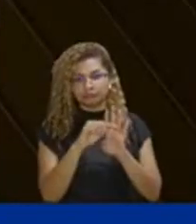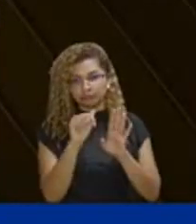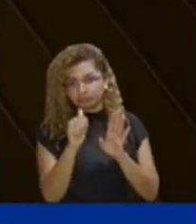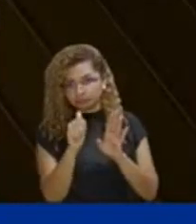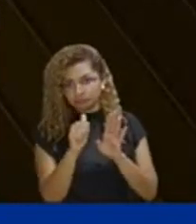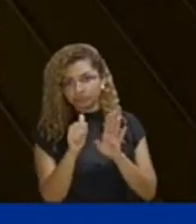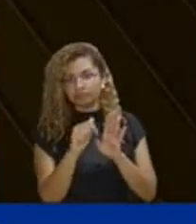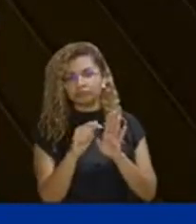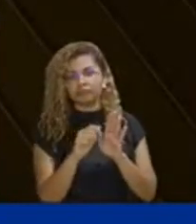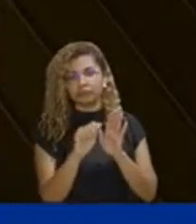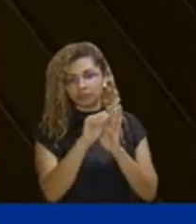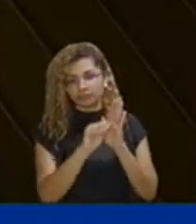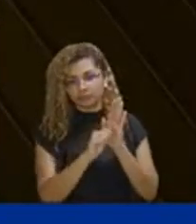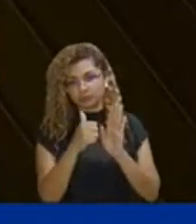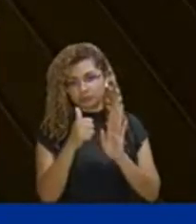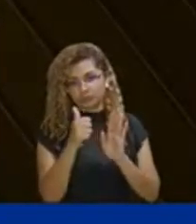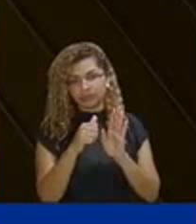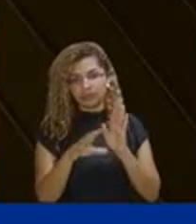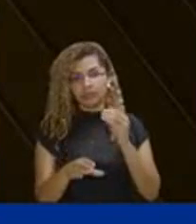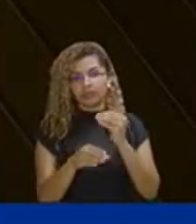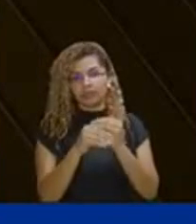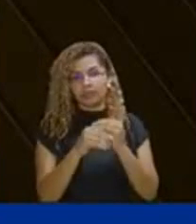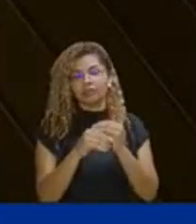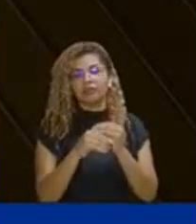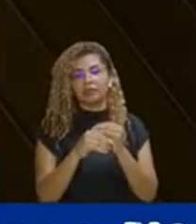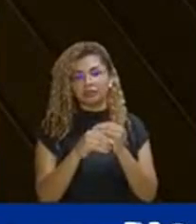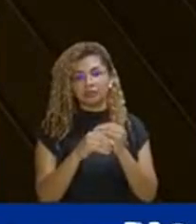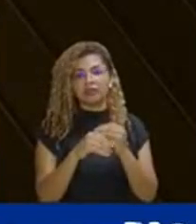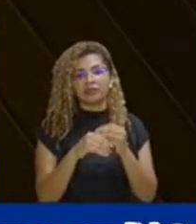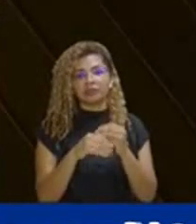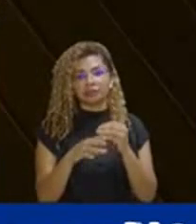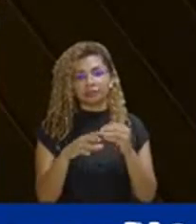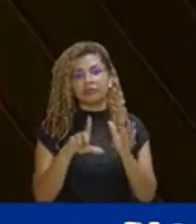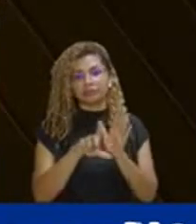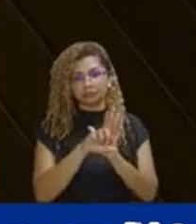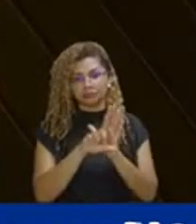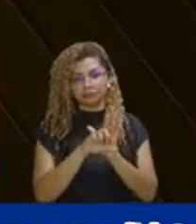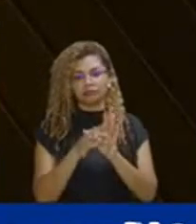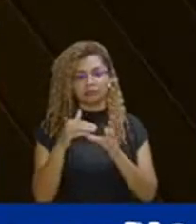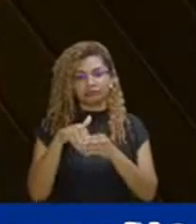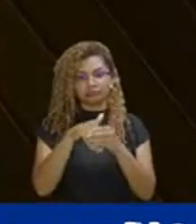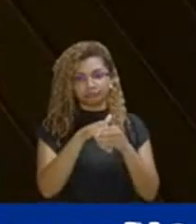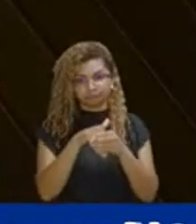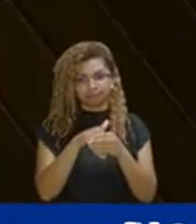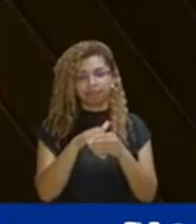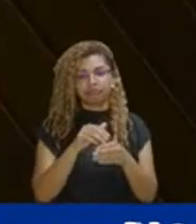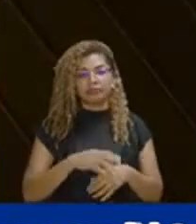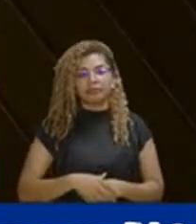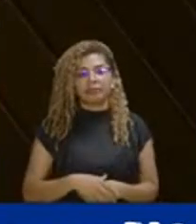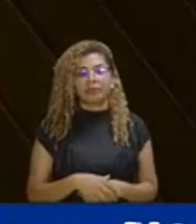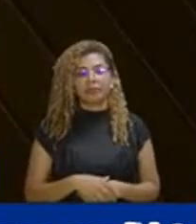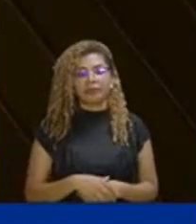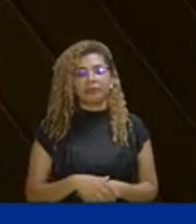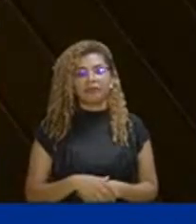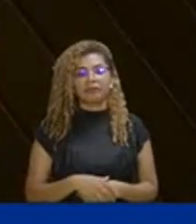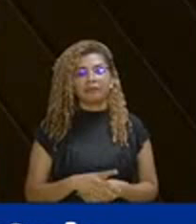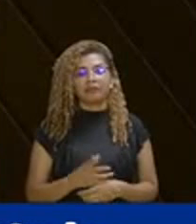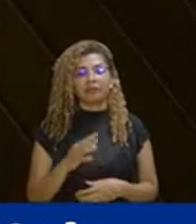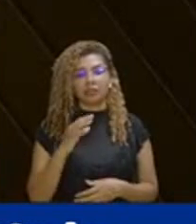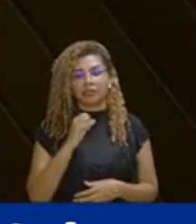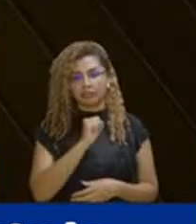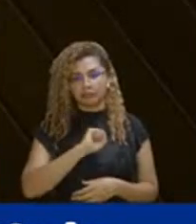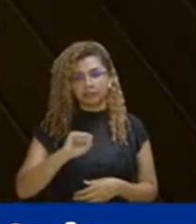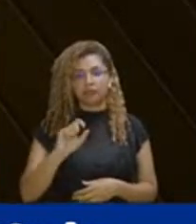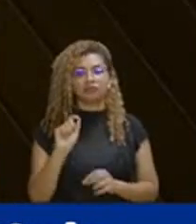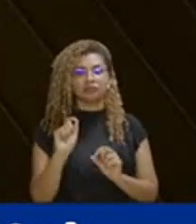artigo 1º da Lei Complementar número 64/90. O primeiro recorrente, em suma, defende a necessidade de que a candidata não